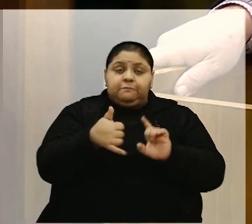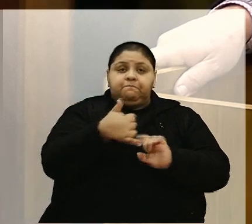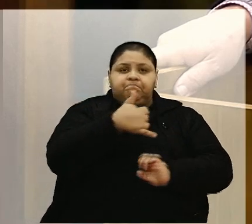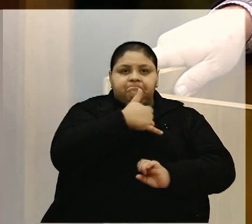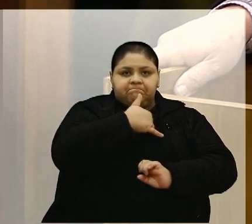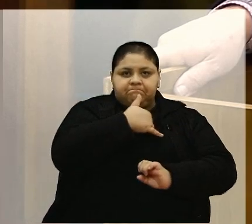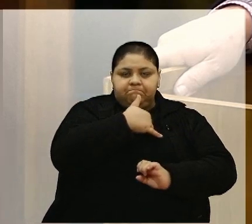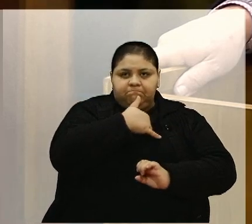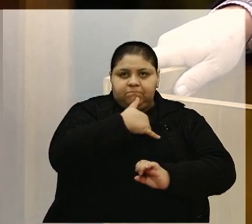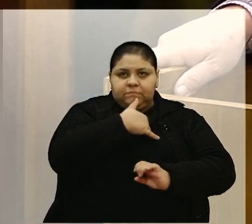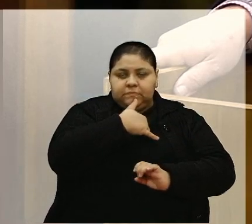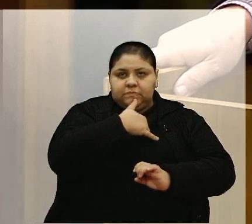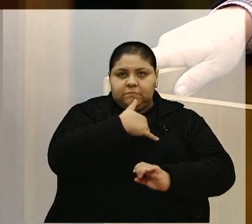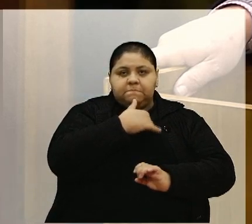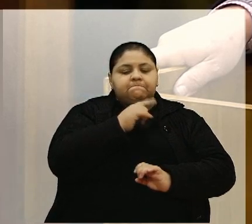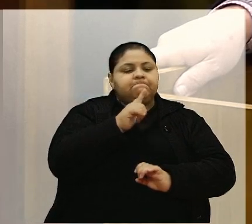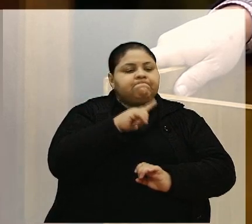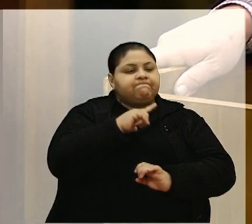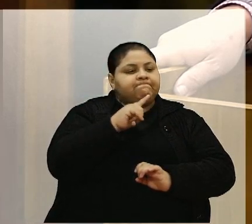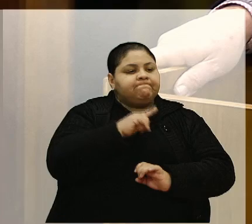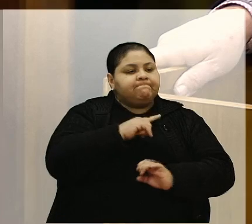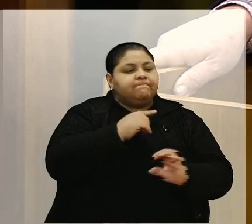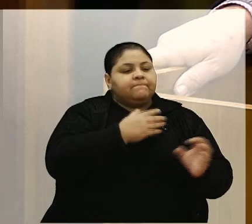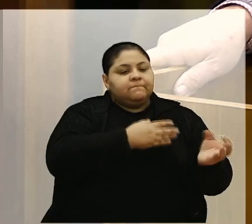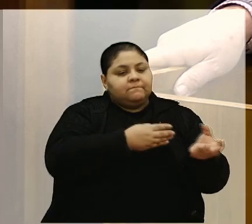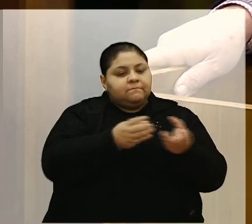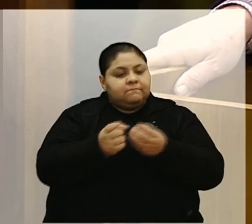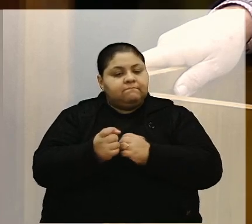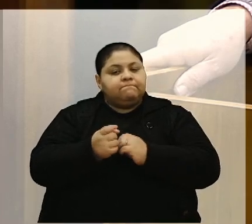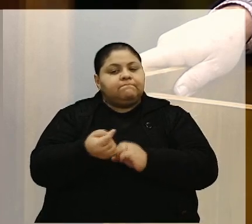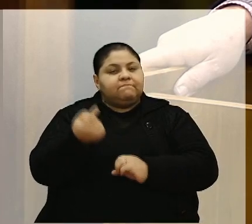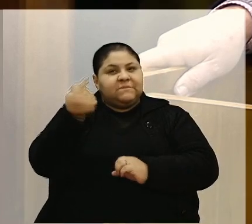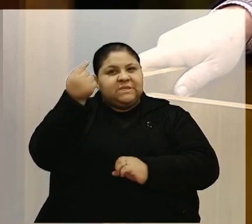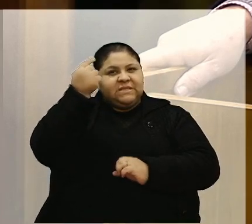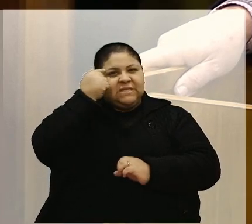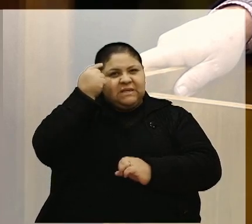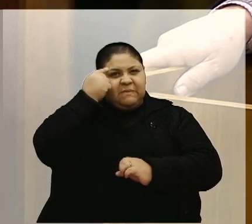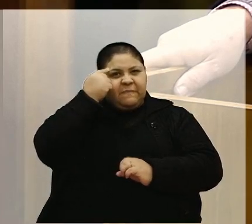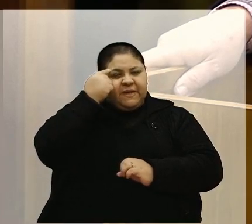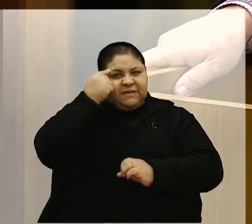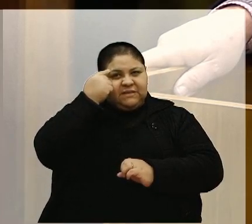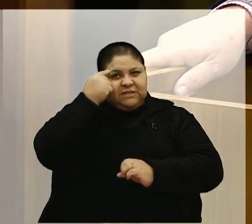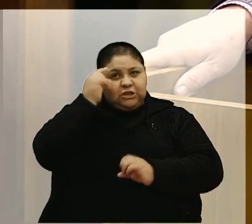infelizmente, tem muita ainda gente que pensa só no seu umbigo.